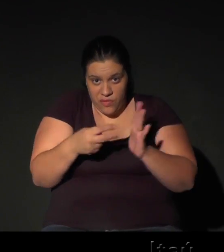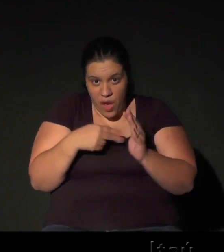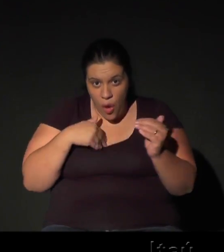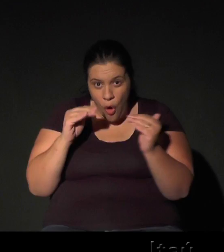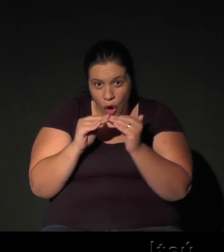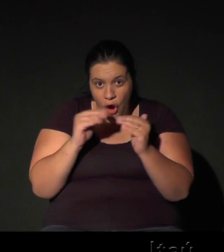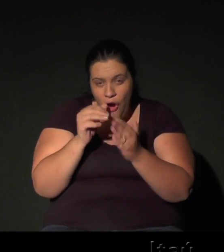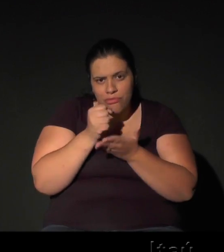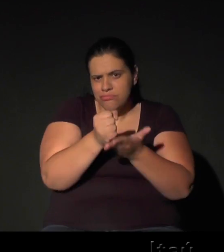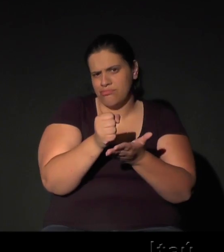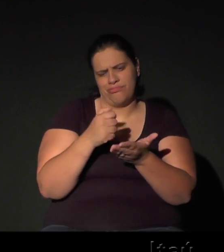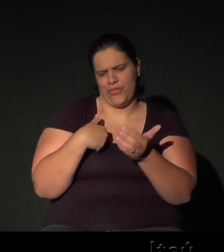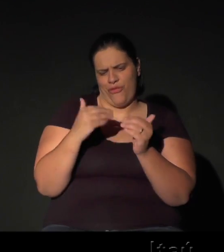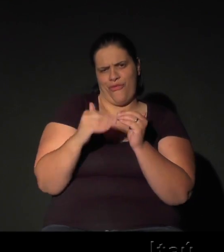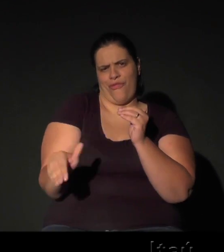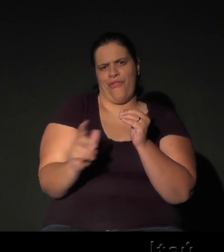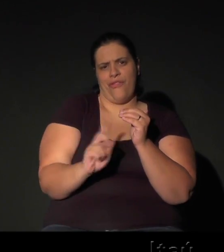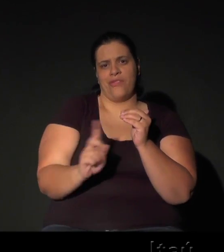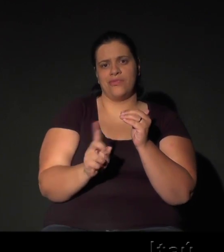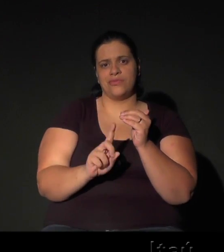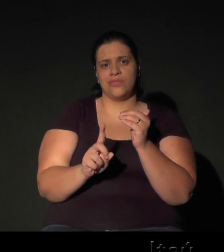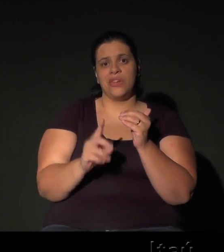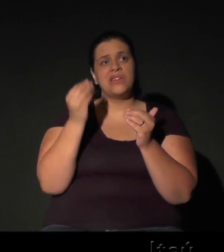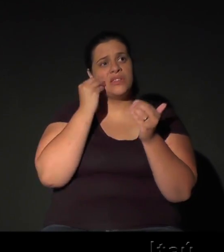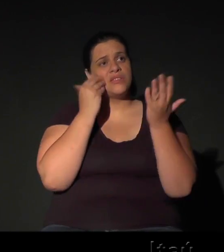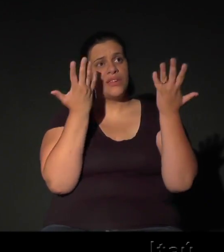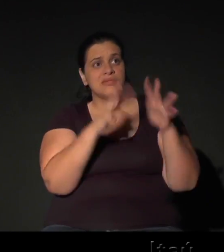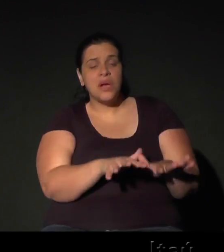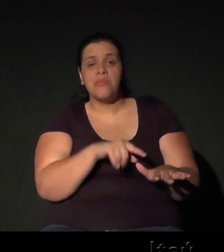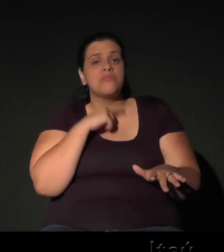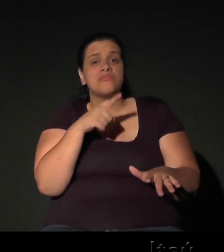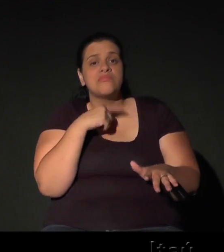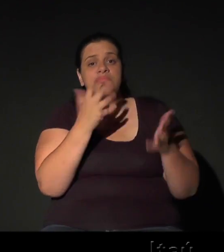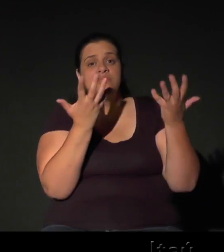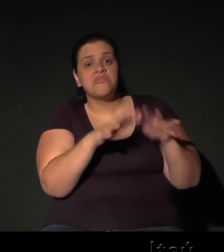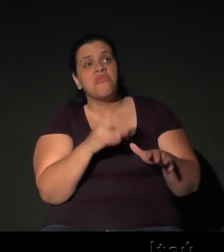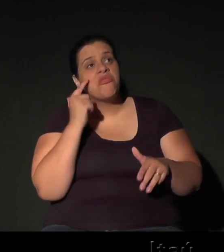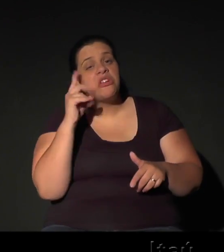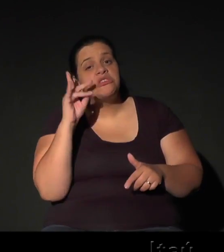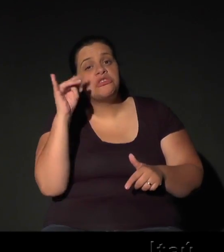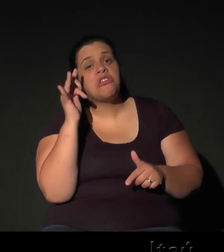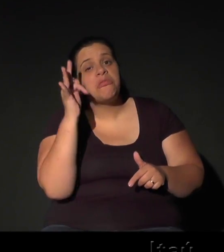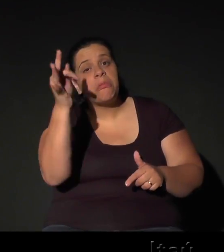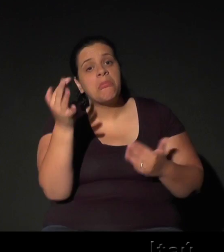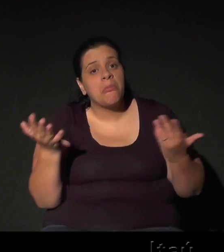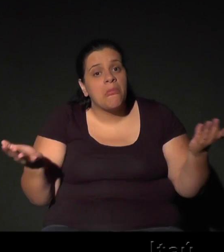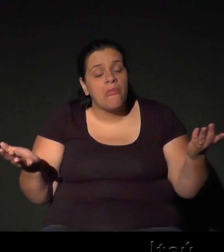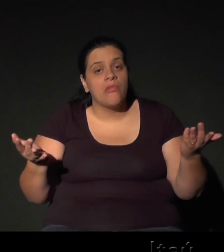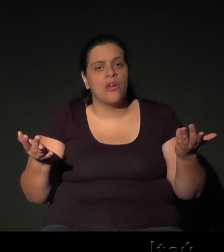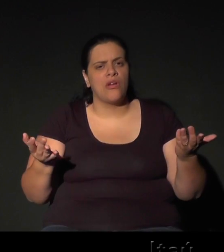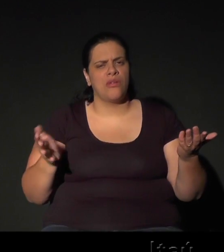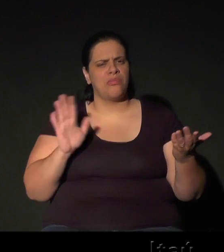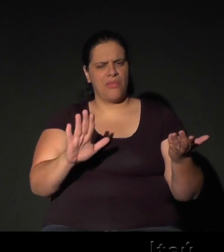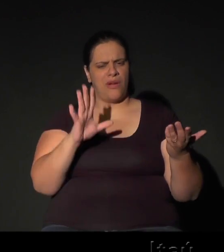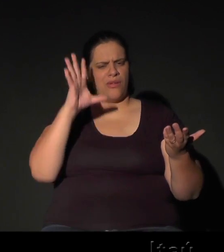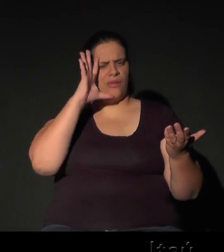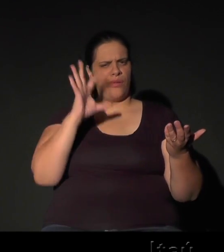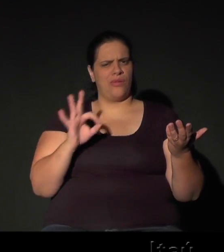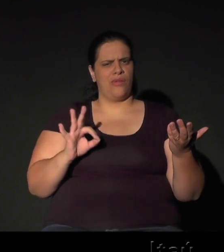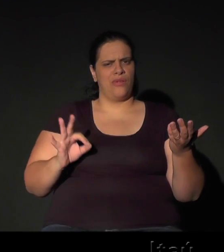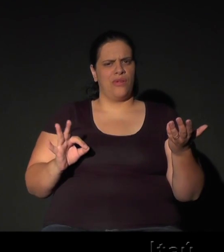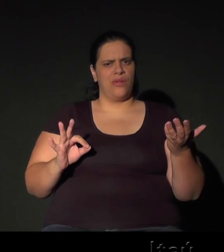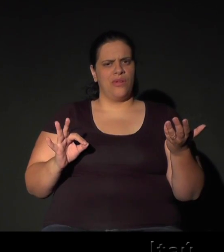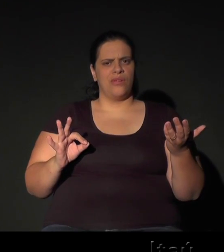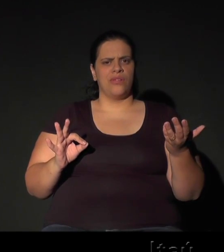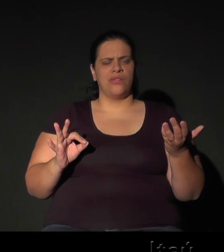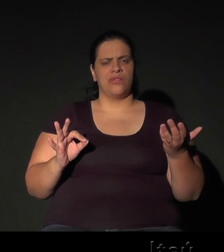com o capitalismo não não concordo a gente tá tentando derrubar não conseguiu né vamos ver um dia mas aí não entender